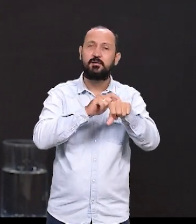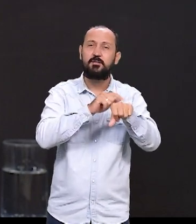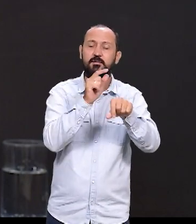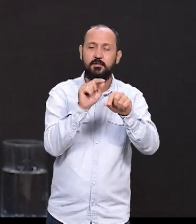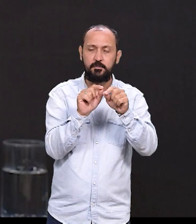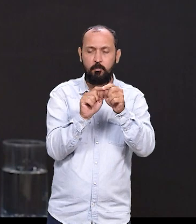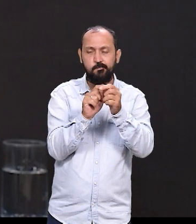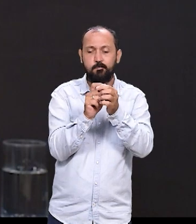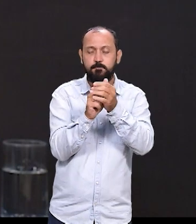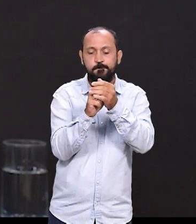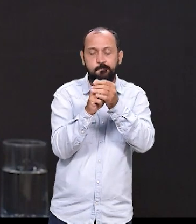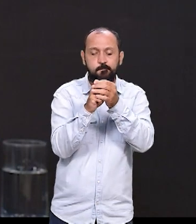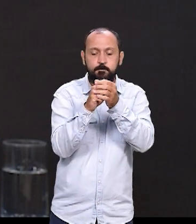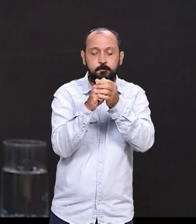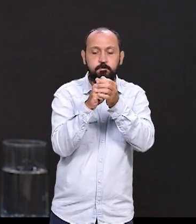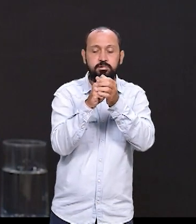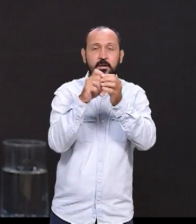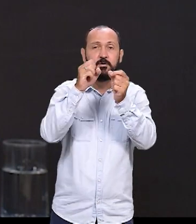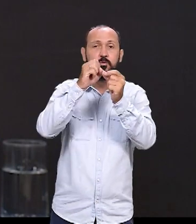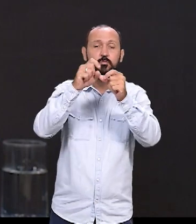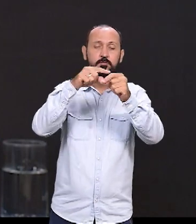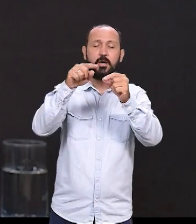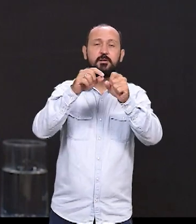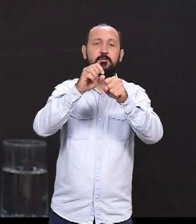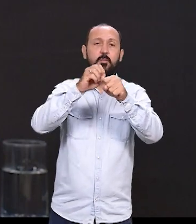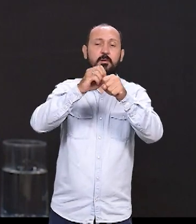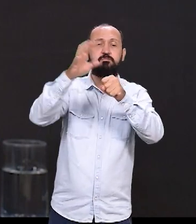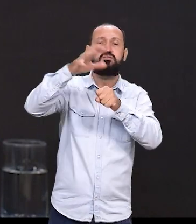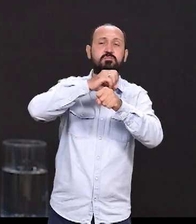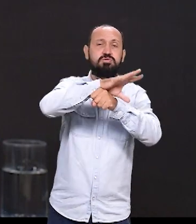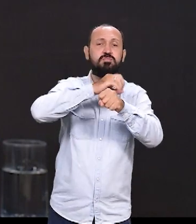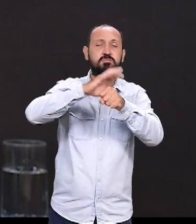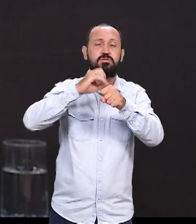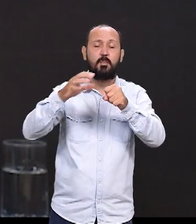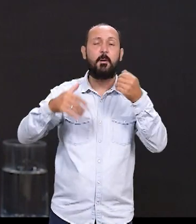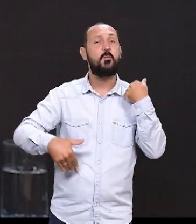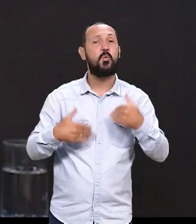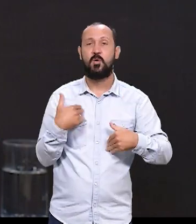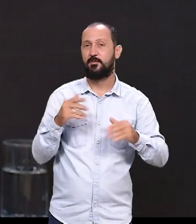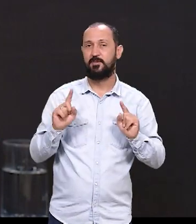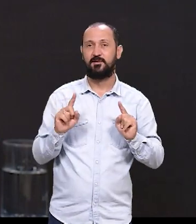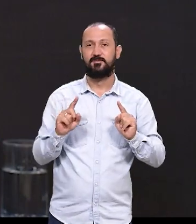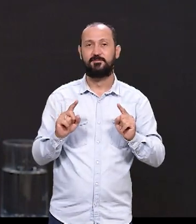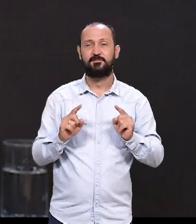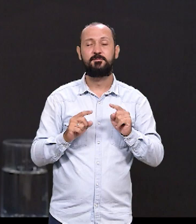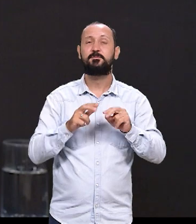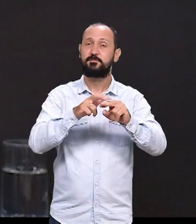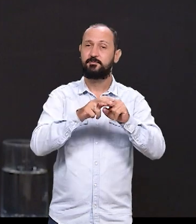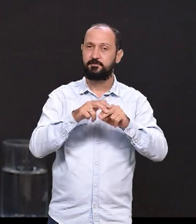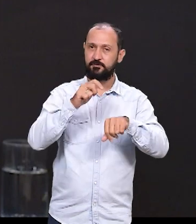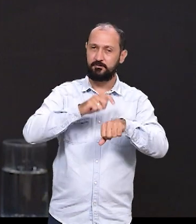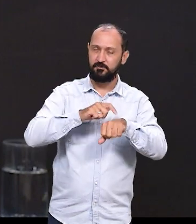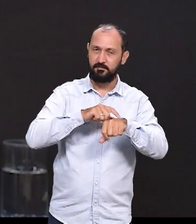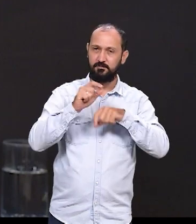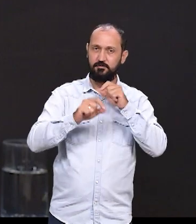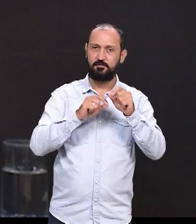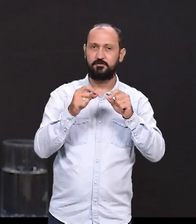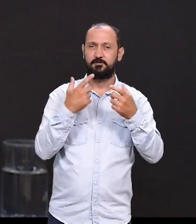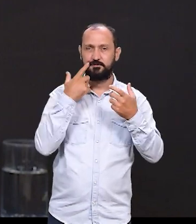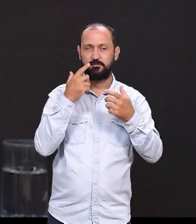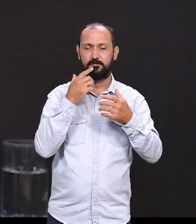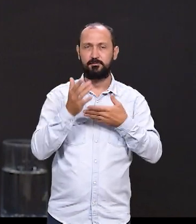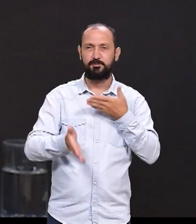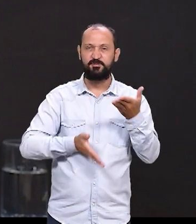seja bem pequenininho naquela fase que Ele ainda tá formando e que não mandou metástase para outros órgãos no nosso no corpo